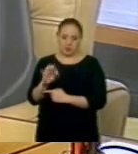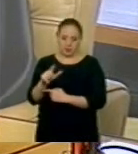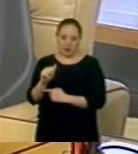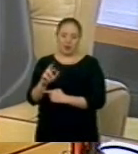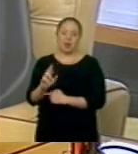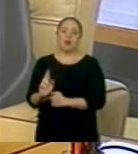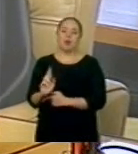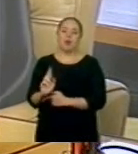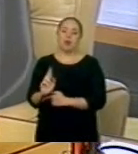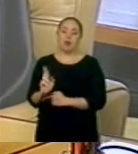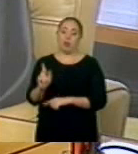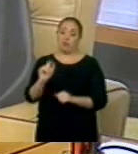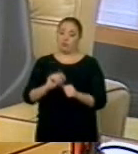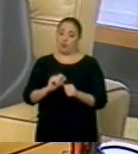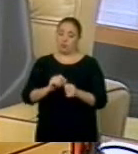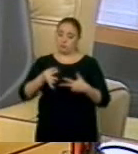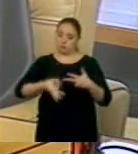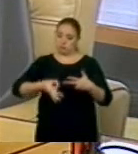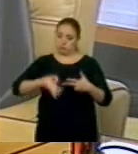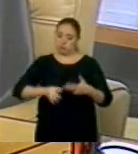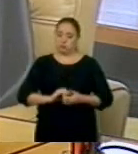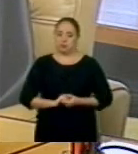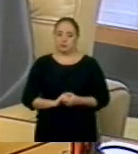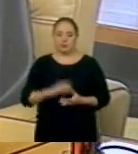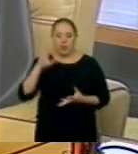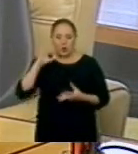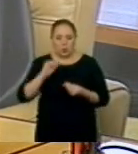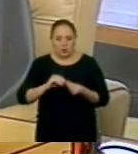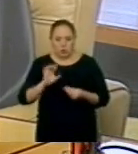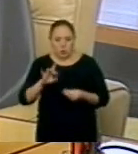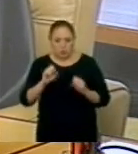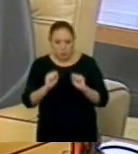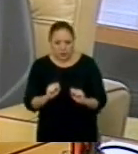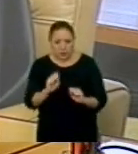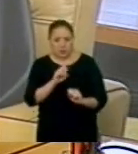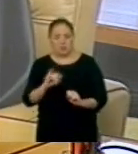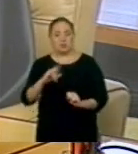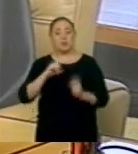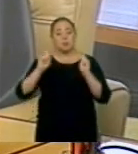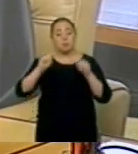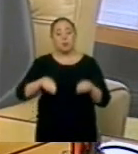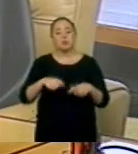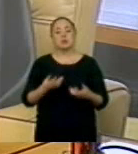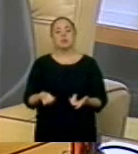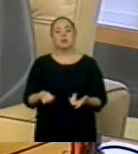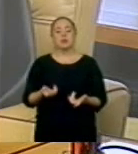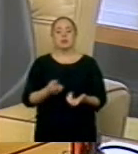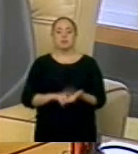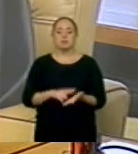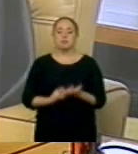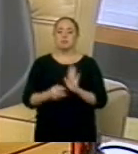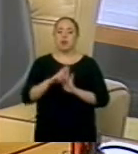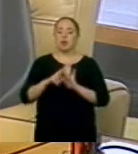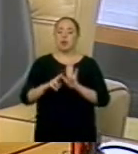pelo Poder Judiciário. A tal conclusão só se poderia chegar se fosse possível interpretar a referida